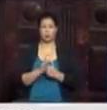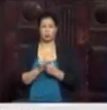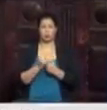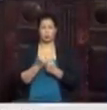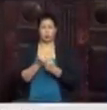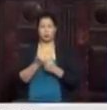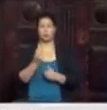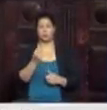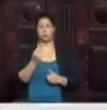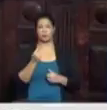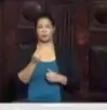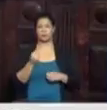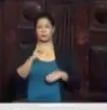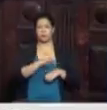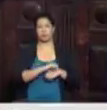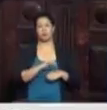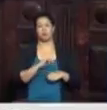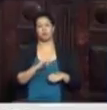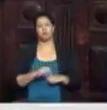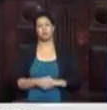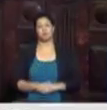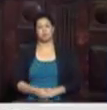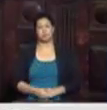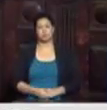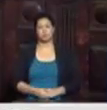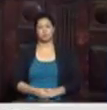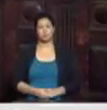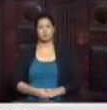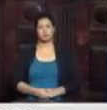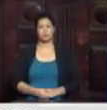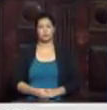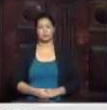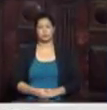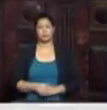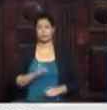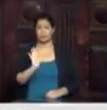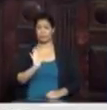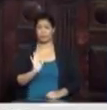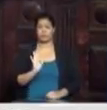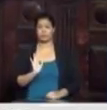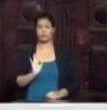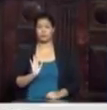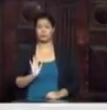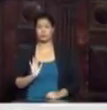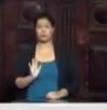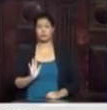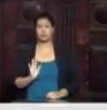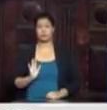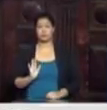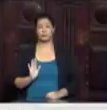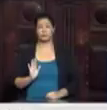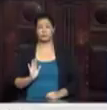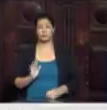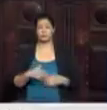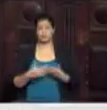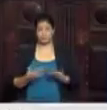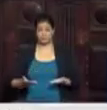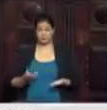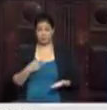fragilizando e precarizando ainda mais a situação da classe trabalhadora. Mas, senhora